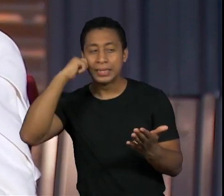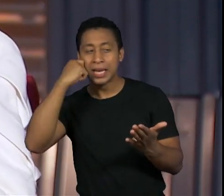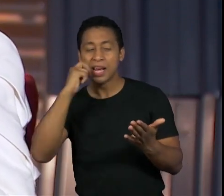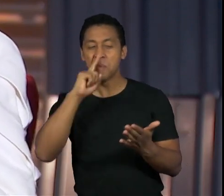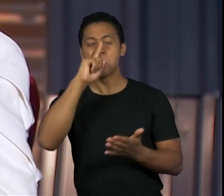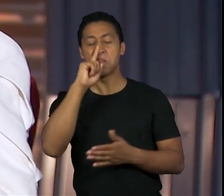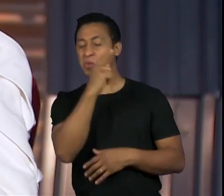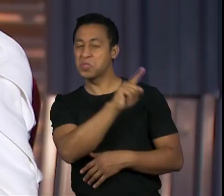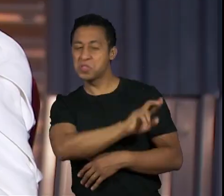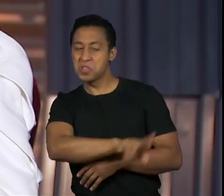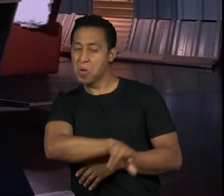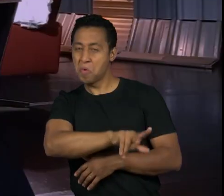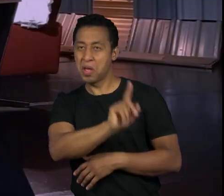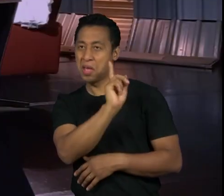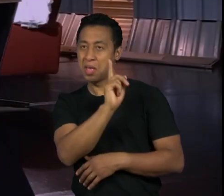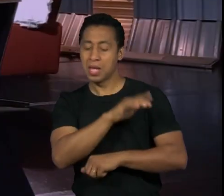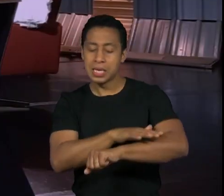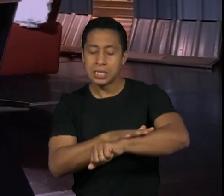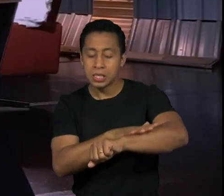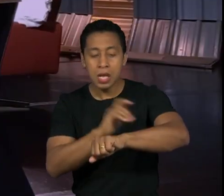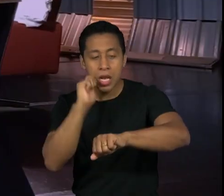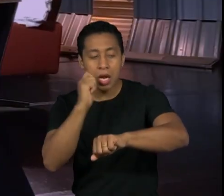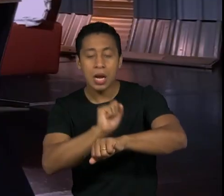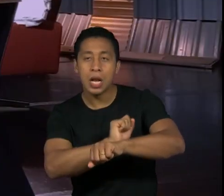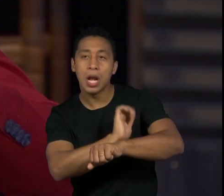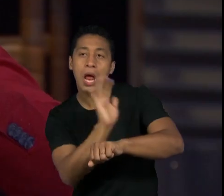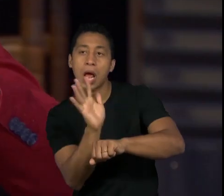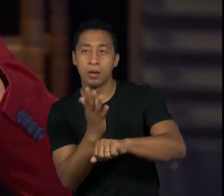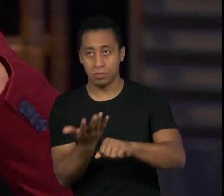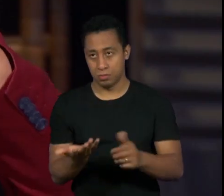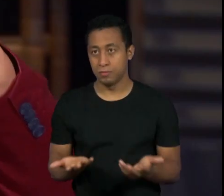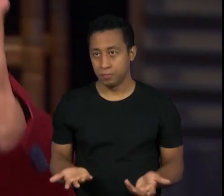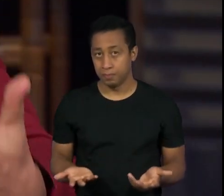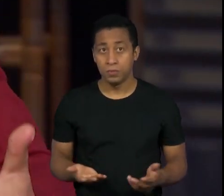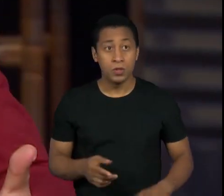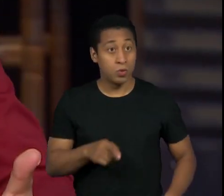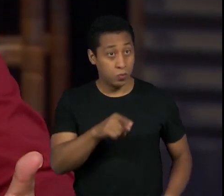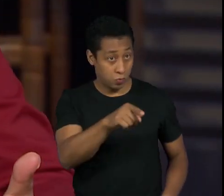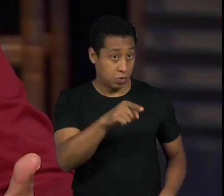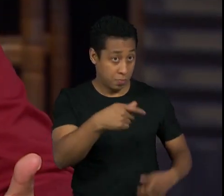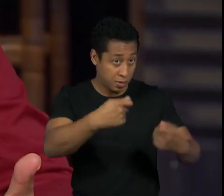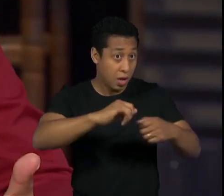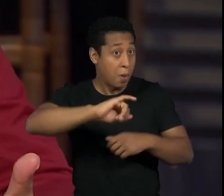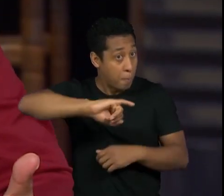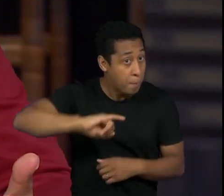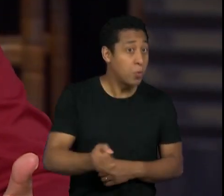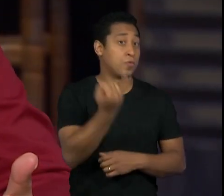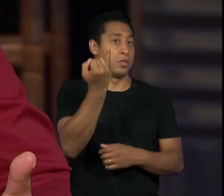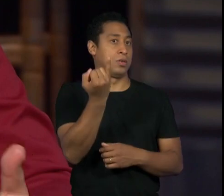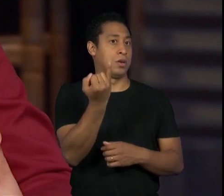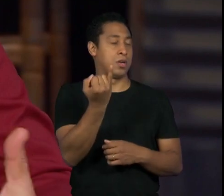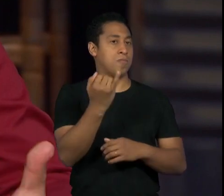ela não é tão negra assim. Aí Sempre você estou me sendo diz colocada. que tem que se aproveitar dessa condição. Me aproveitar dessa para...